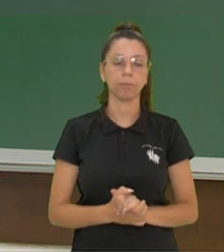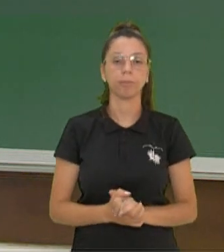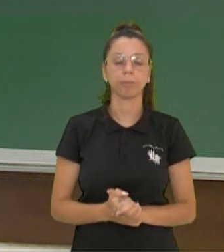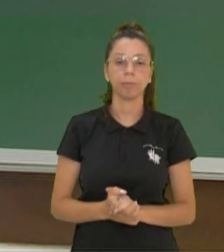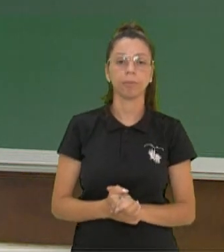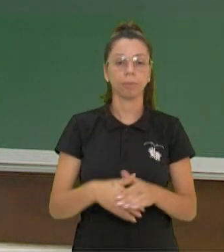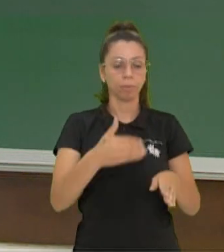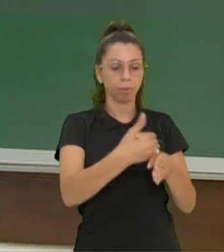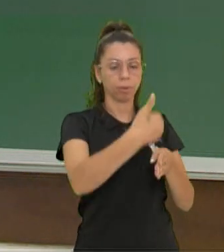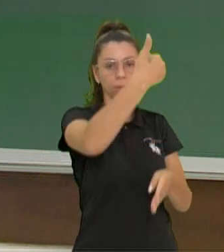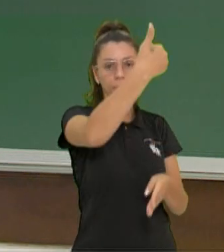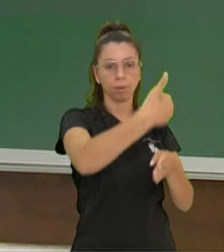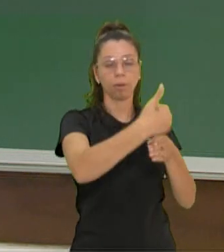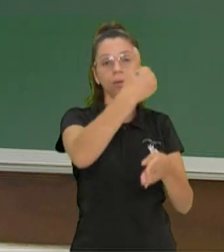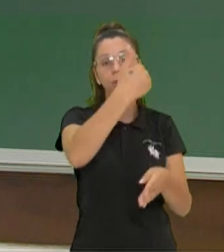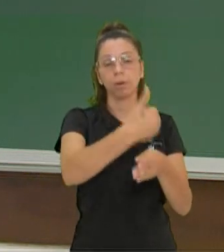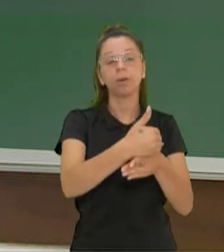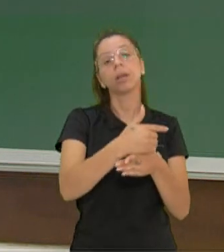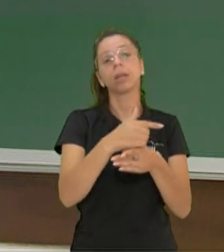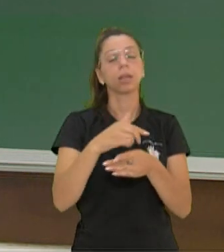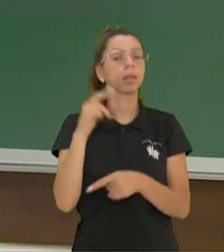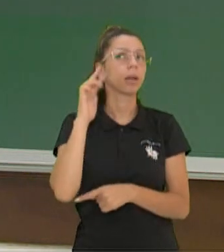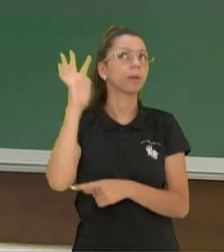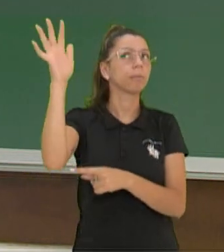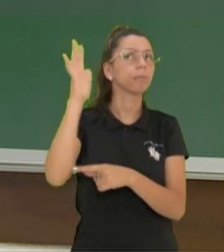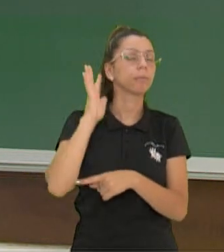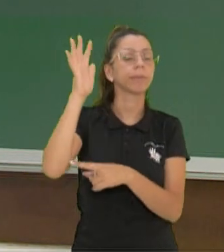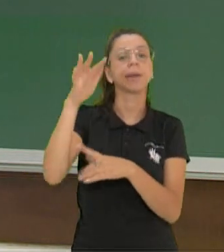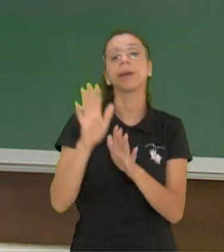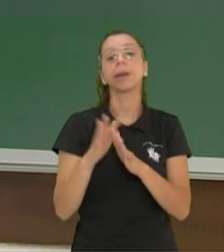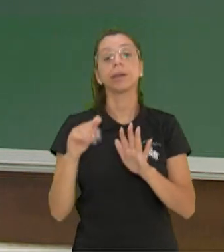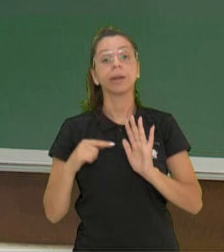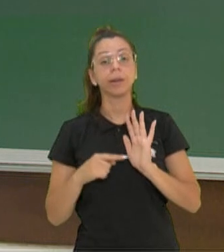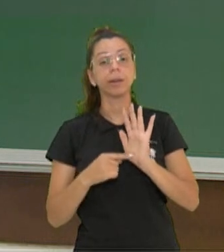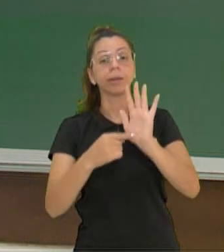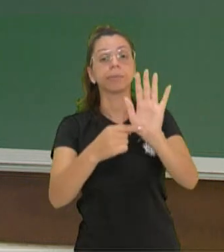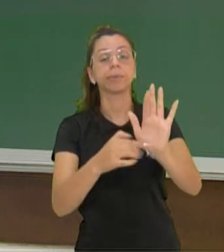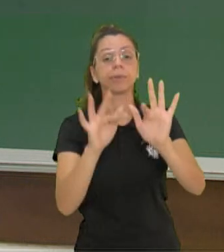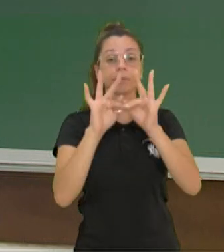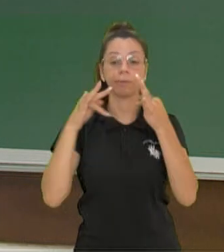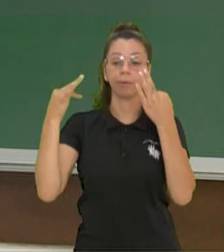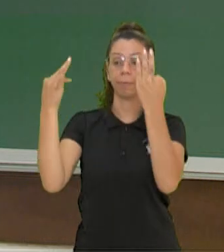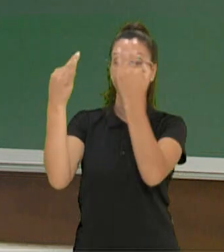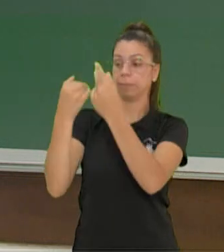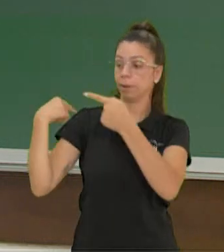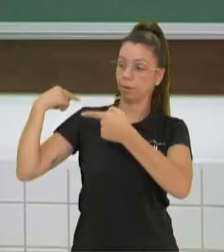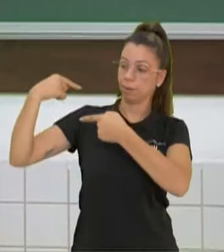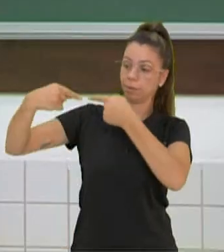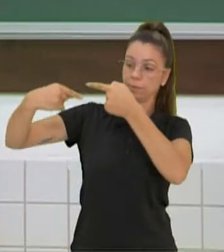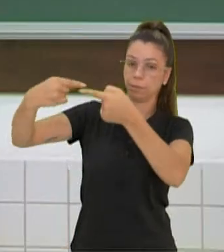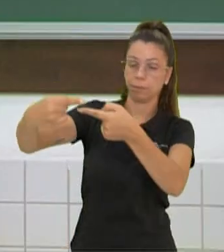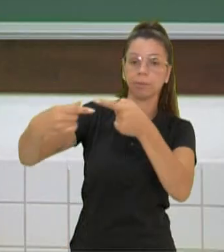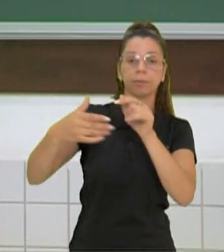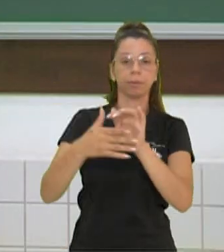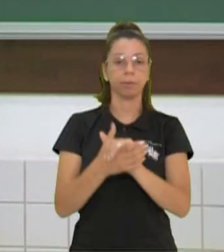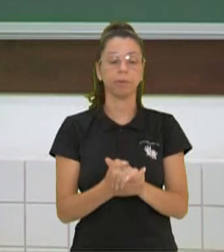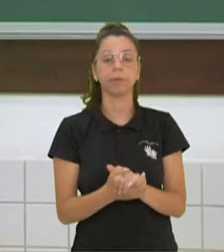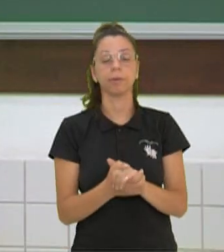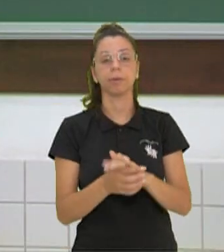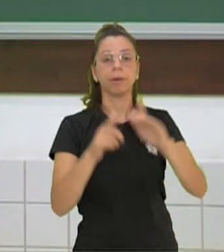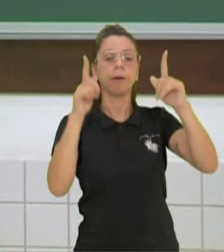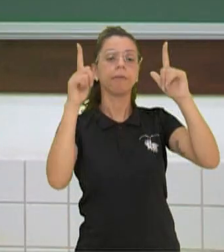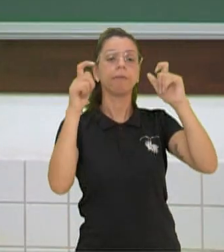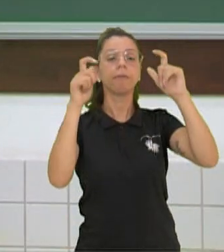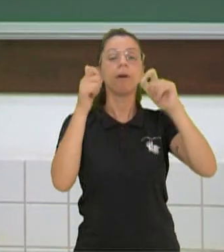da memória, né, que é o nome dessa obra, ela representou a sua família, ela trouxe a sua ancestralidade. Então, vai ter as fotos ali